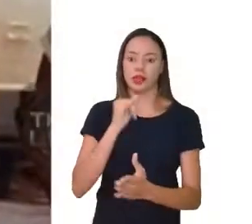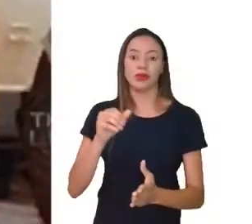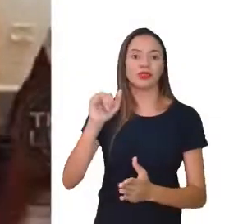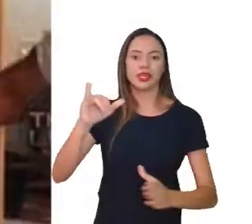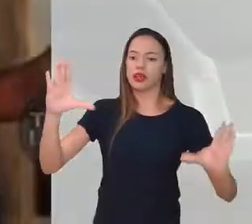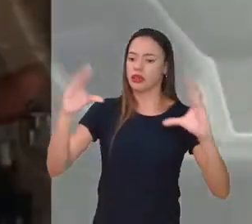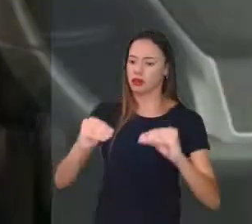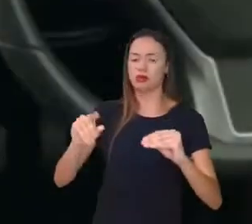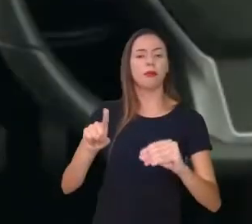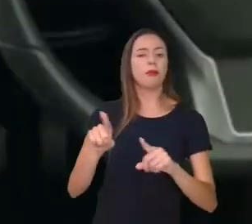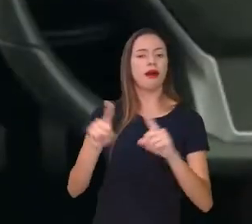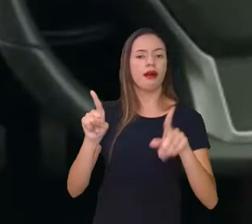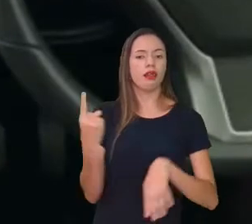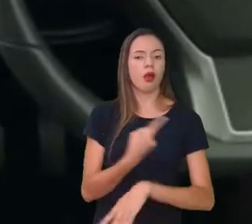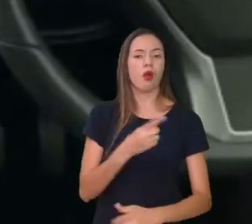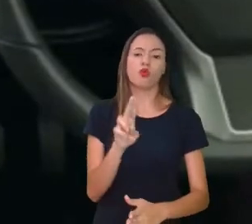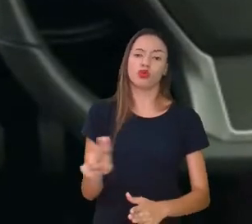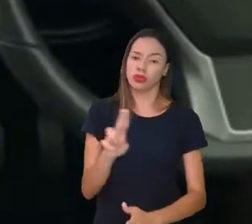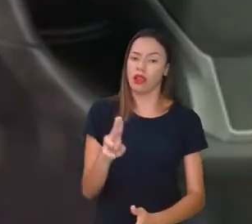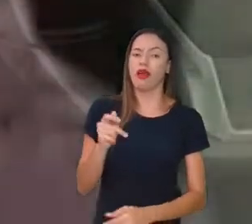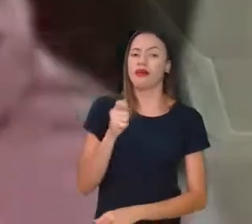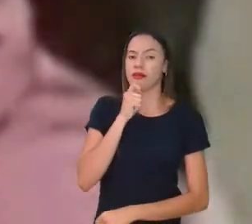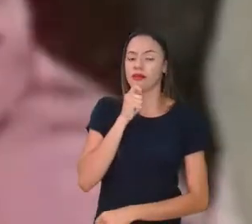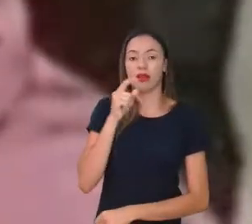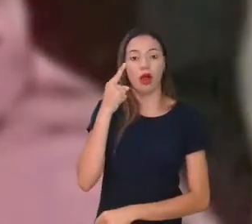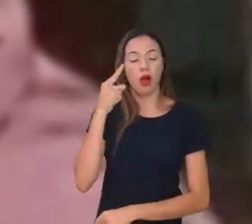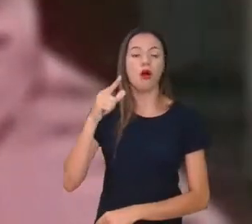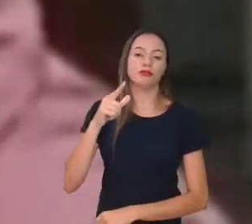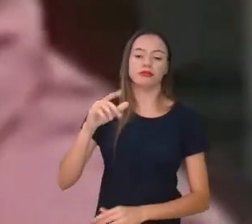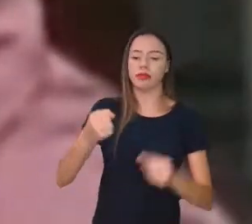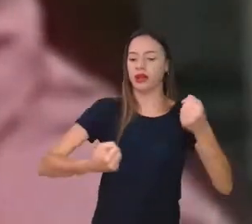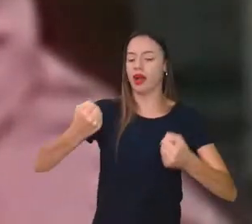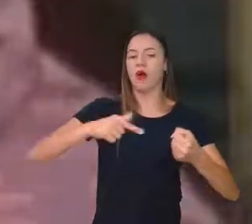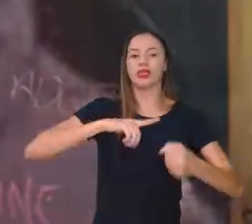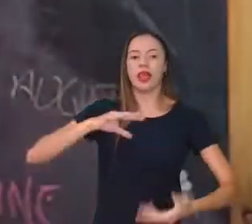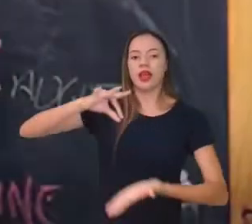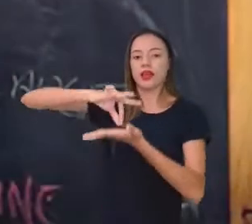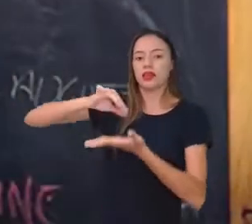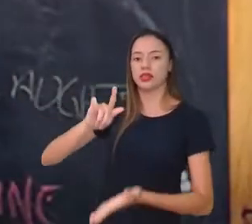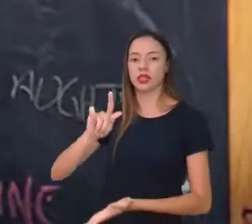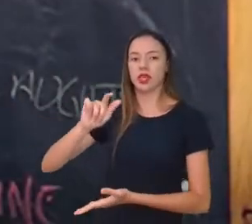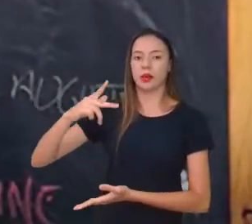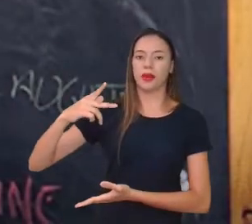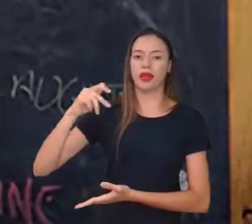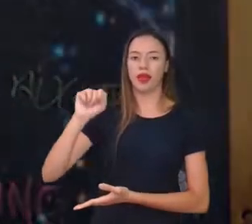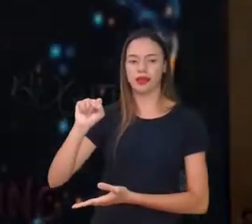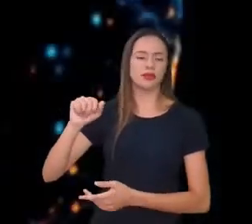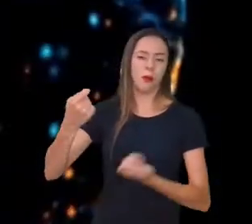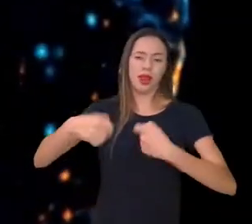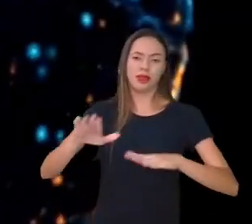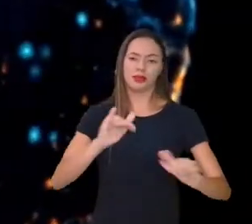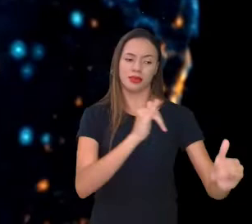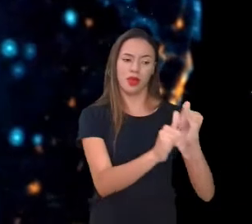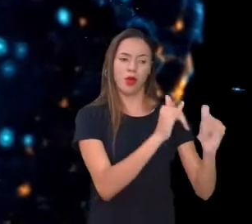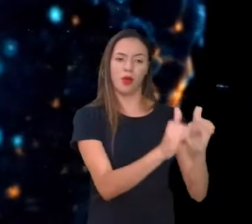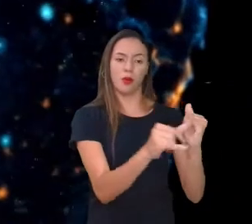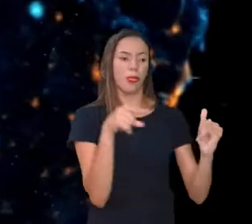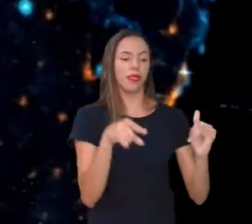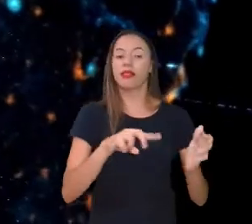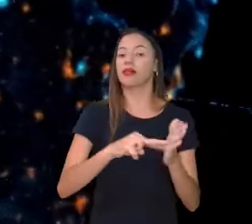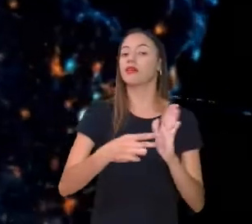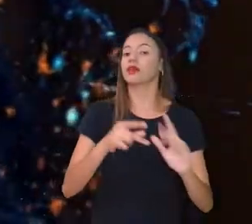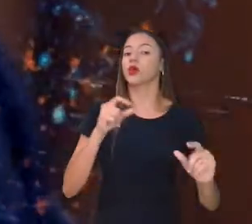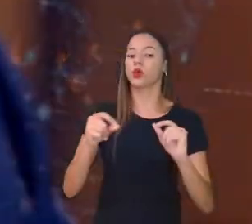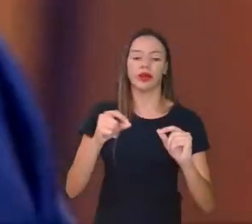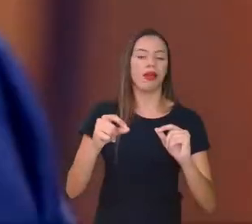sabia? Atualmente, os carros têm GPS e nem precisam de internet. Ou seja, estão conectados